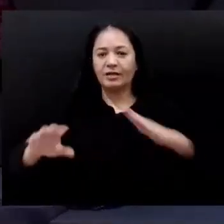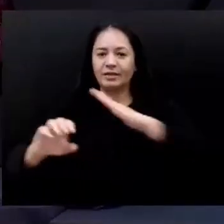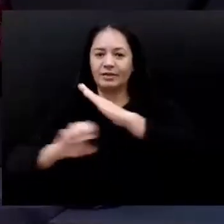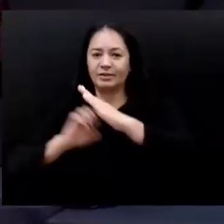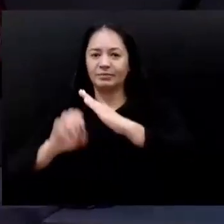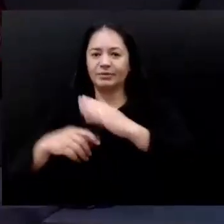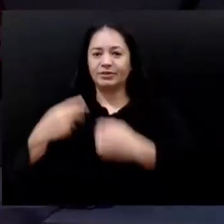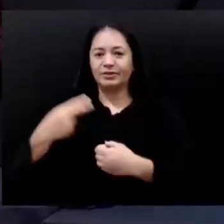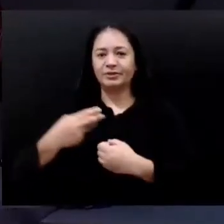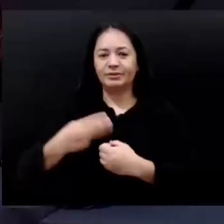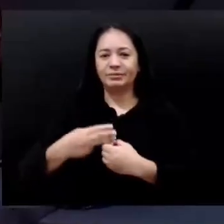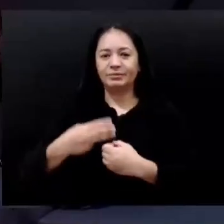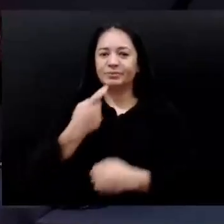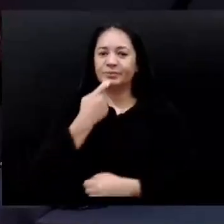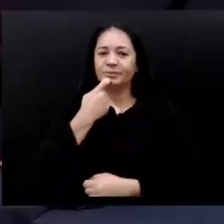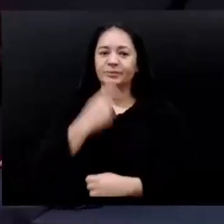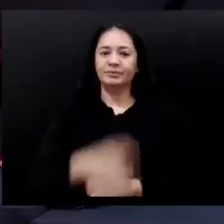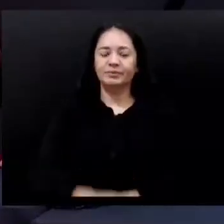Campinas.